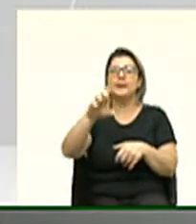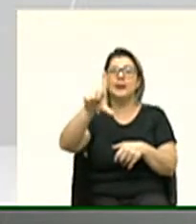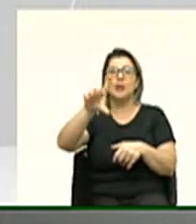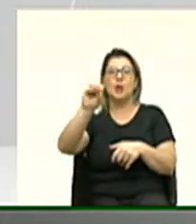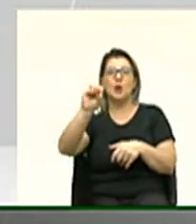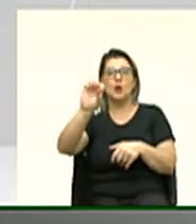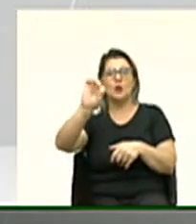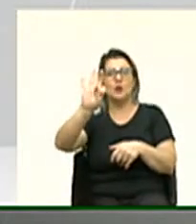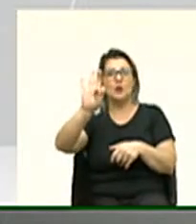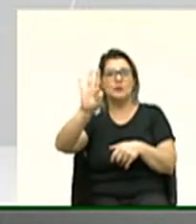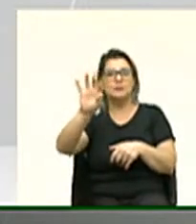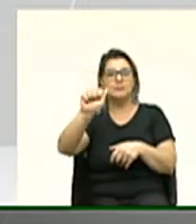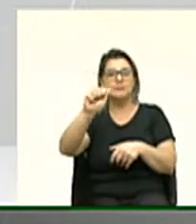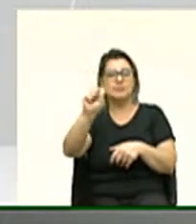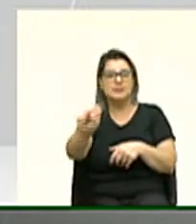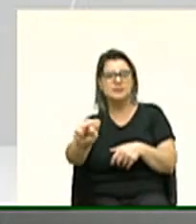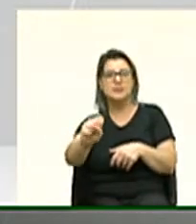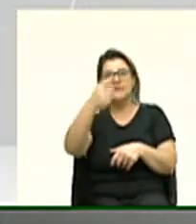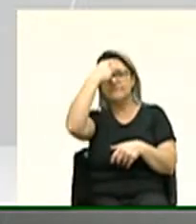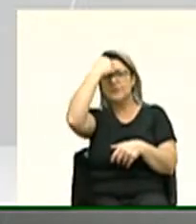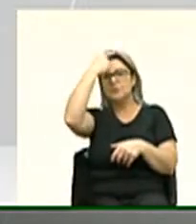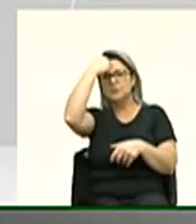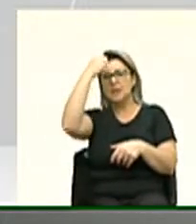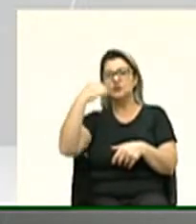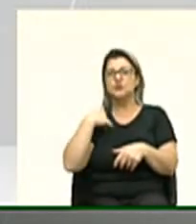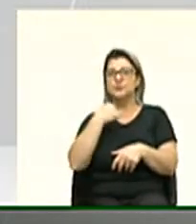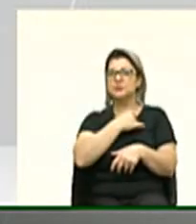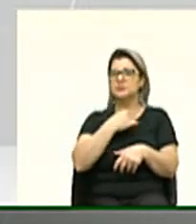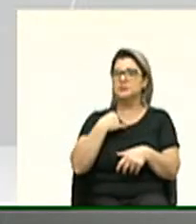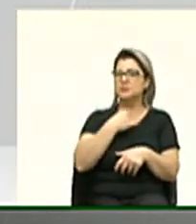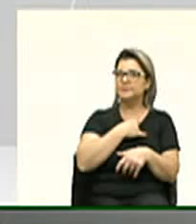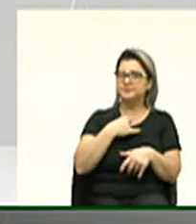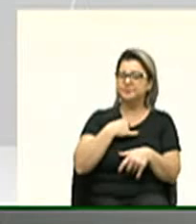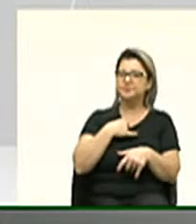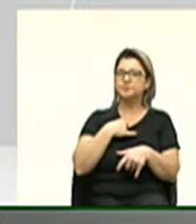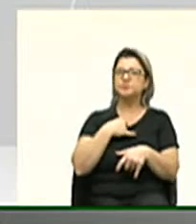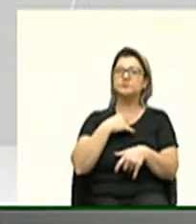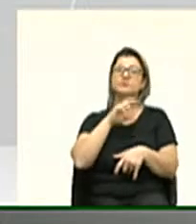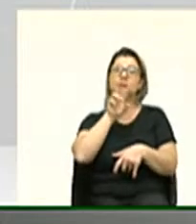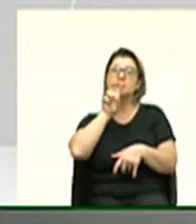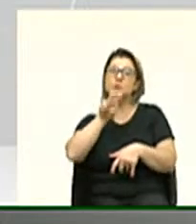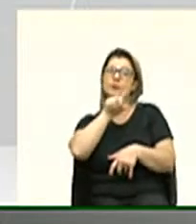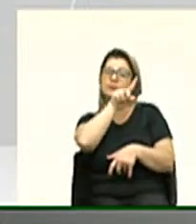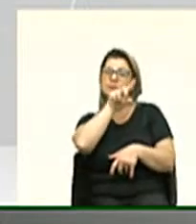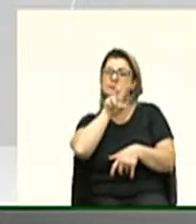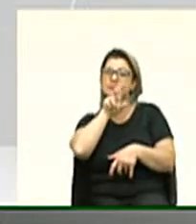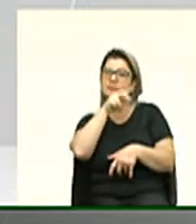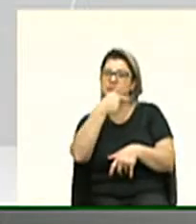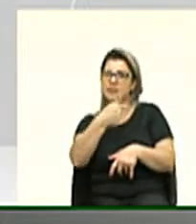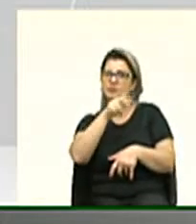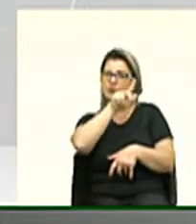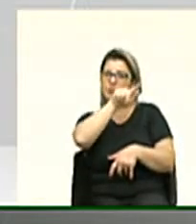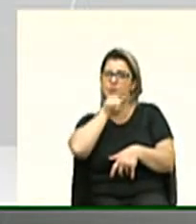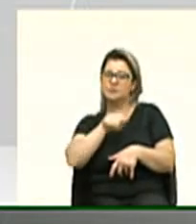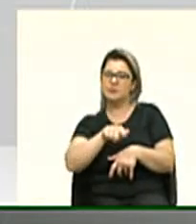onde que constatou que 17% dos trabalhadores